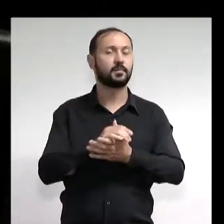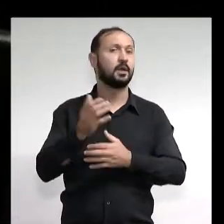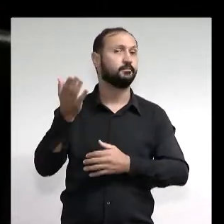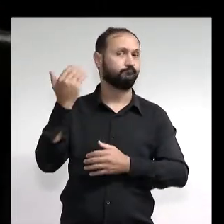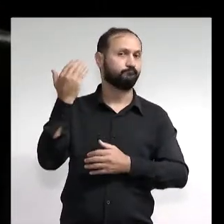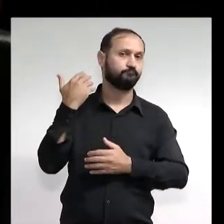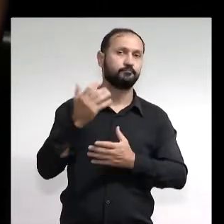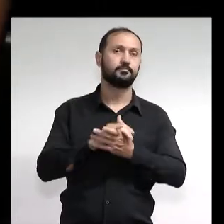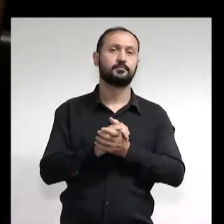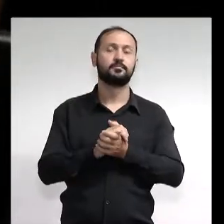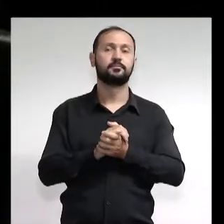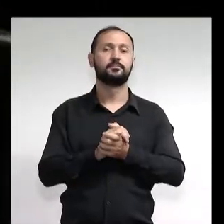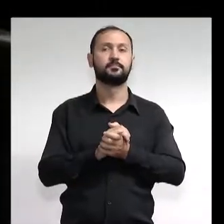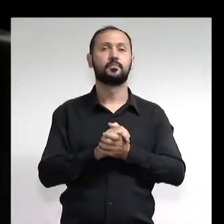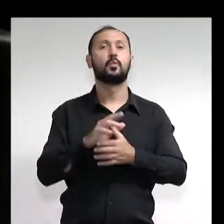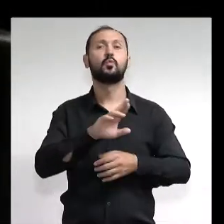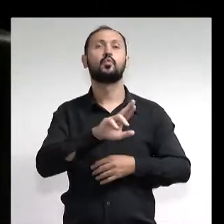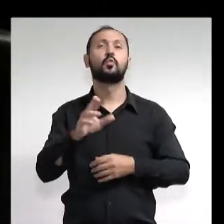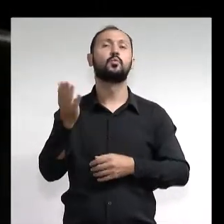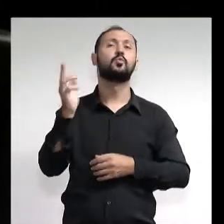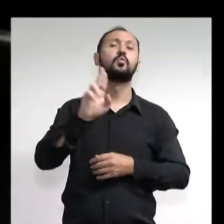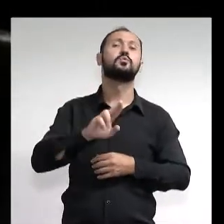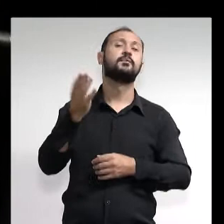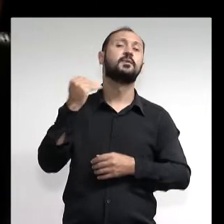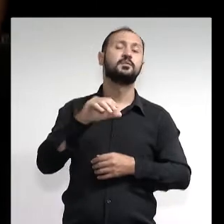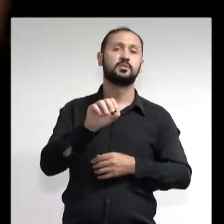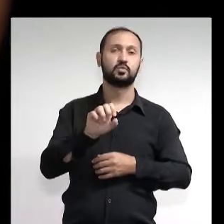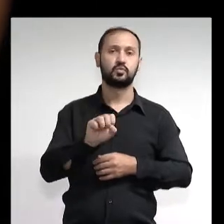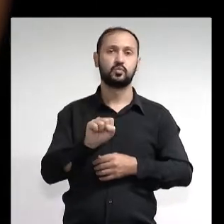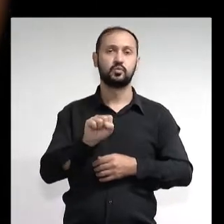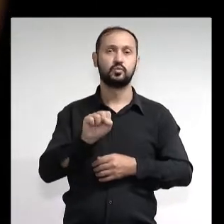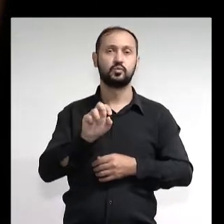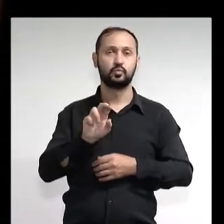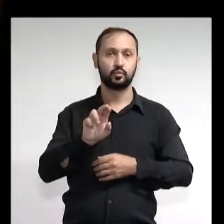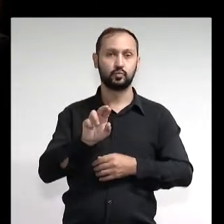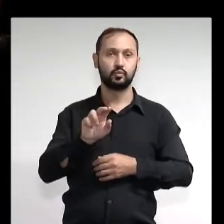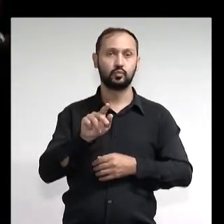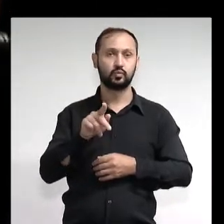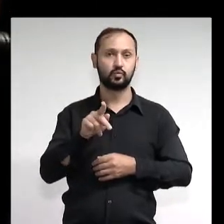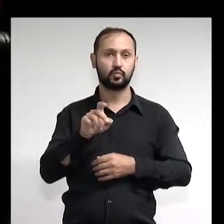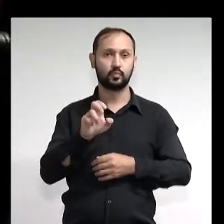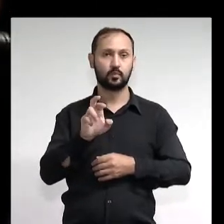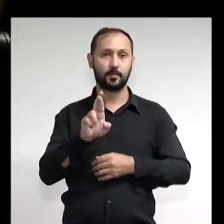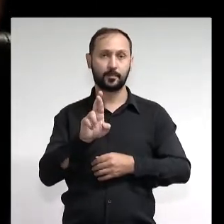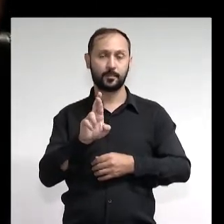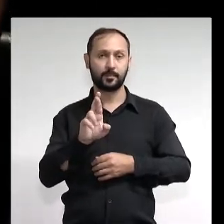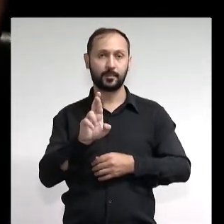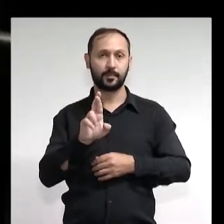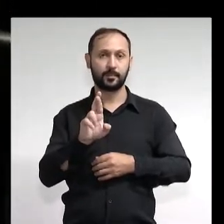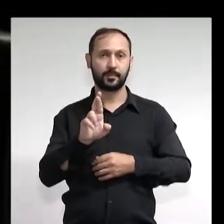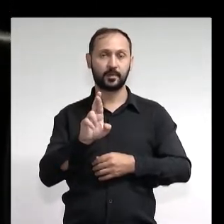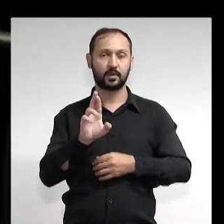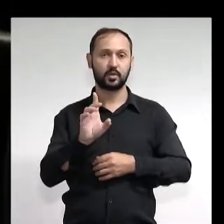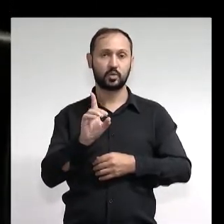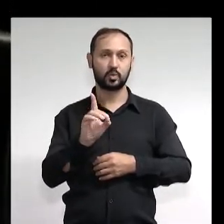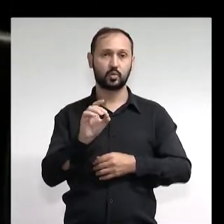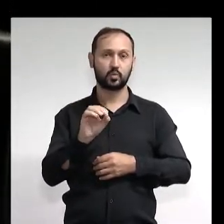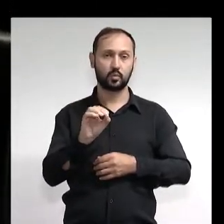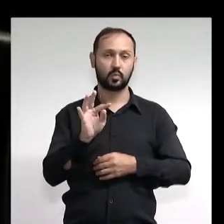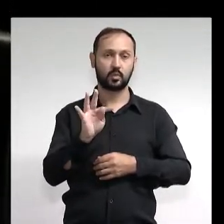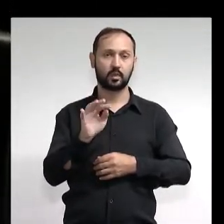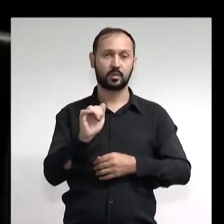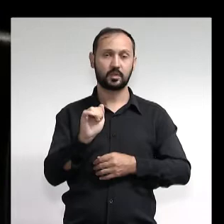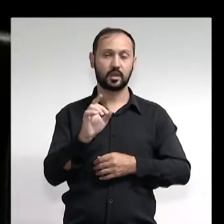habilidades. Na época, superdotados, que era o termo que se usava na época. E eles passaram a atender